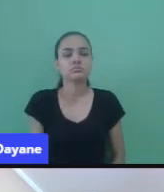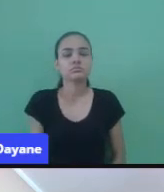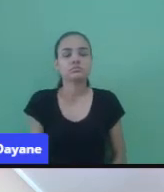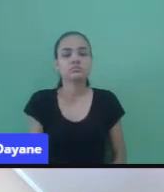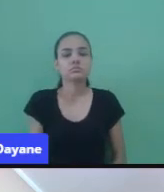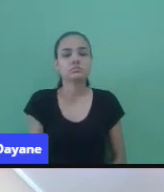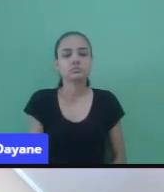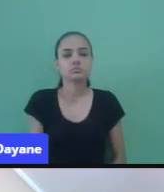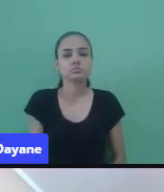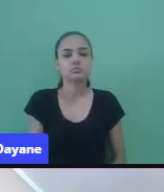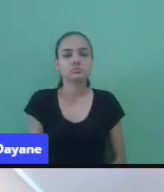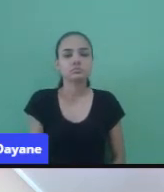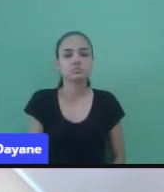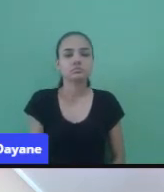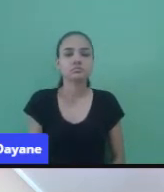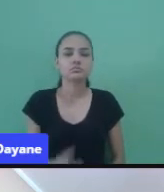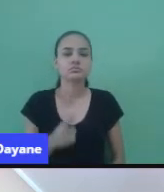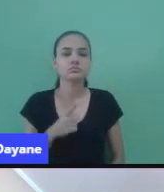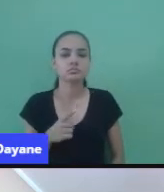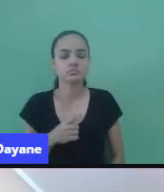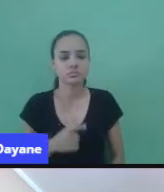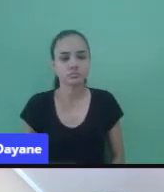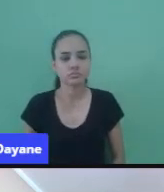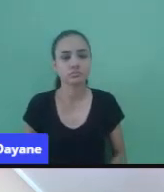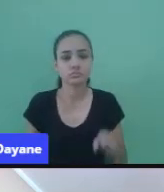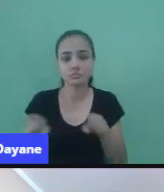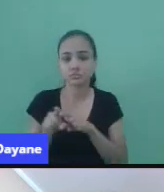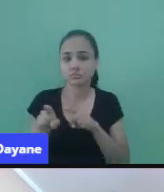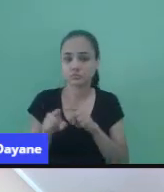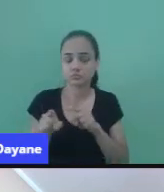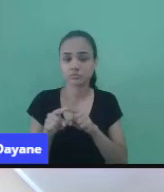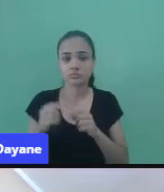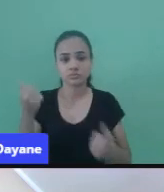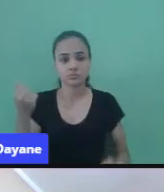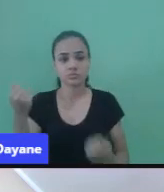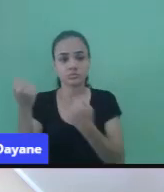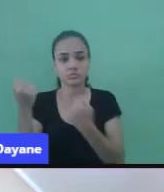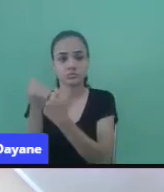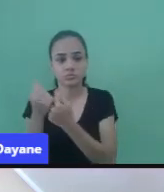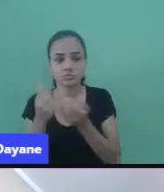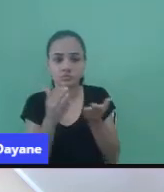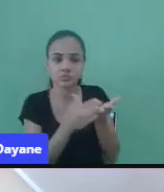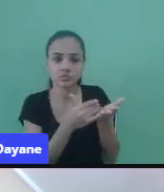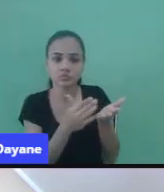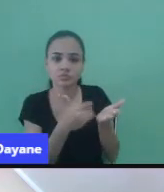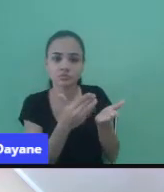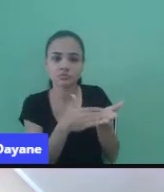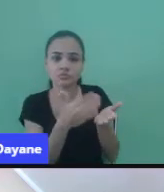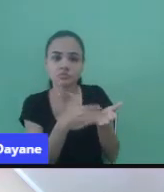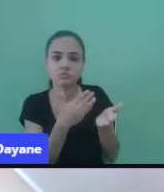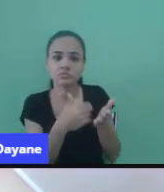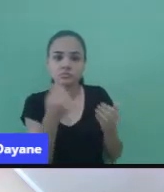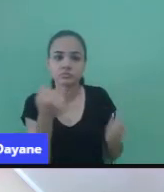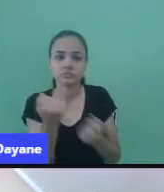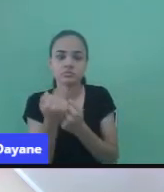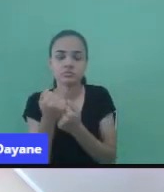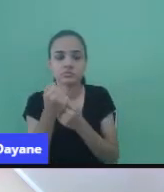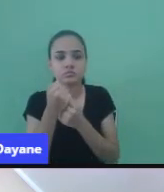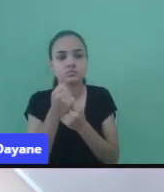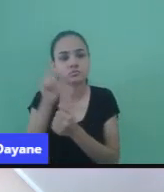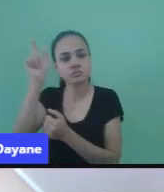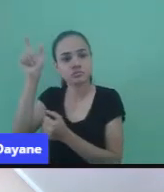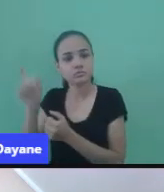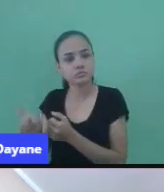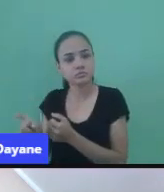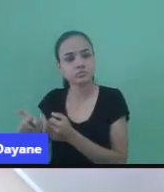ali em cima ainda, além desse livro, a gente tem um manual de apoio ao educador. E embaixo, pode clicar